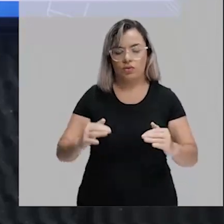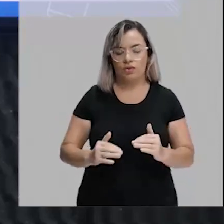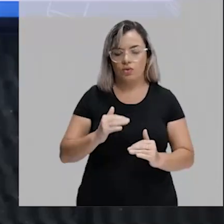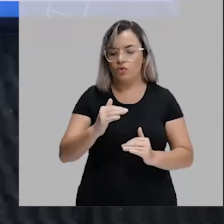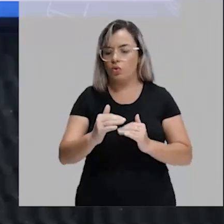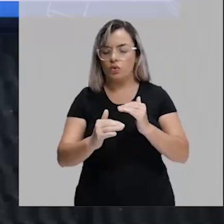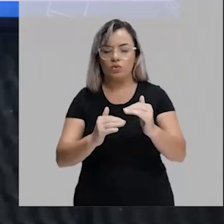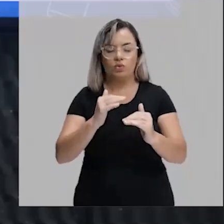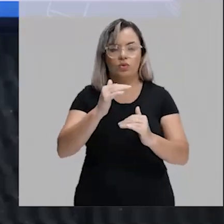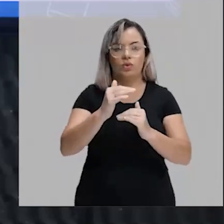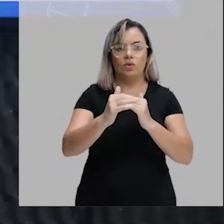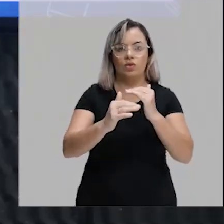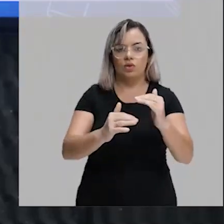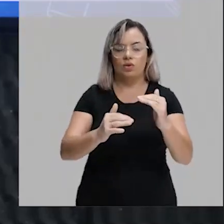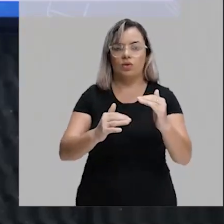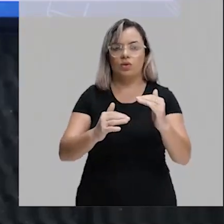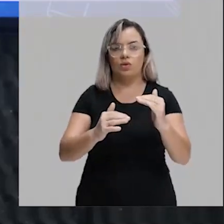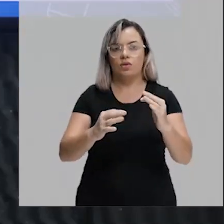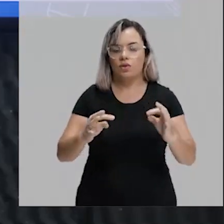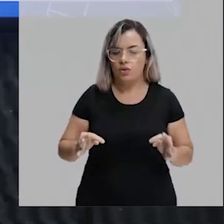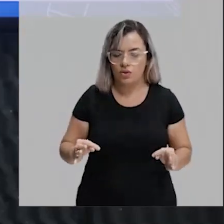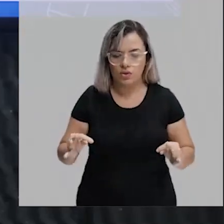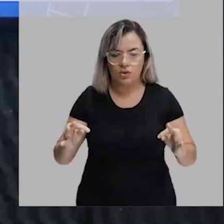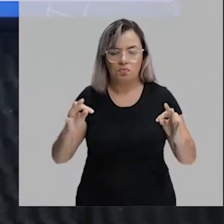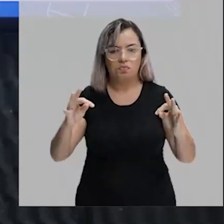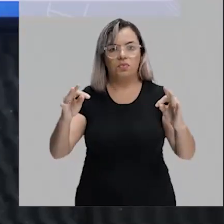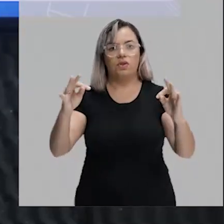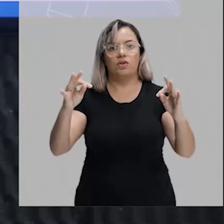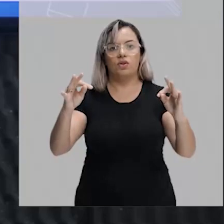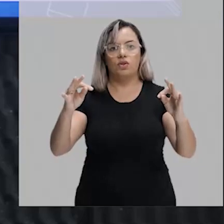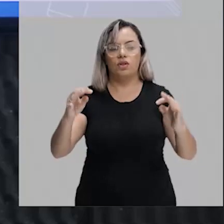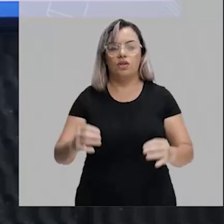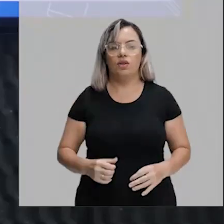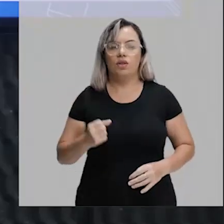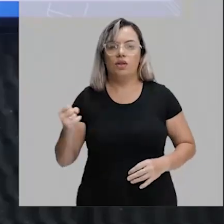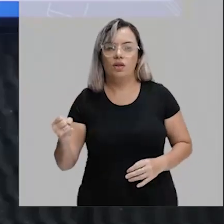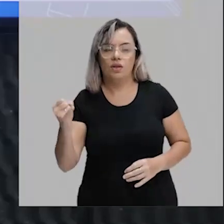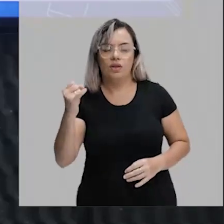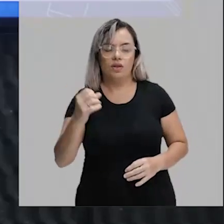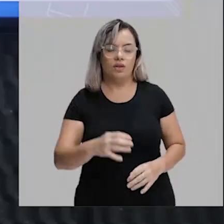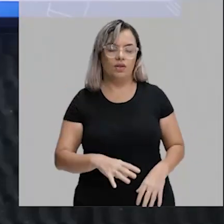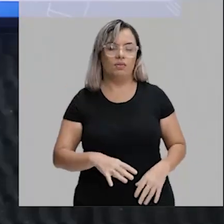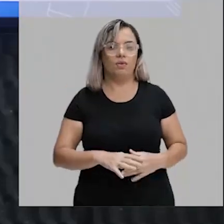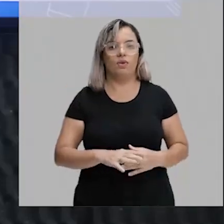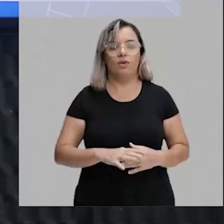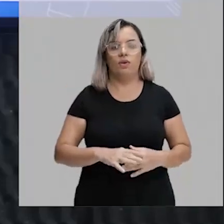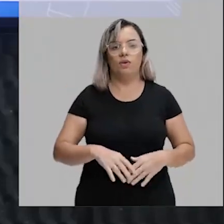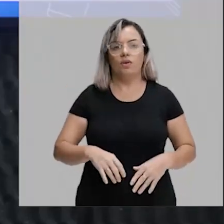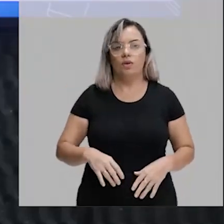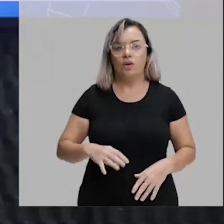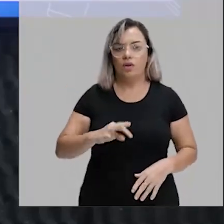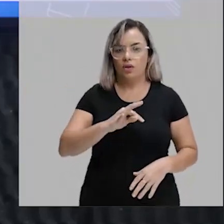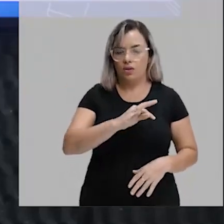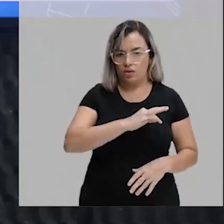desenvolvimento tecnológico náutico, que vai ser importante, né? Como a questão, por exemplo, da própria bússola, onde